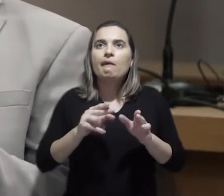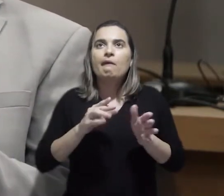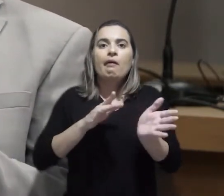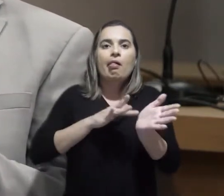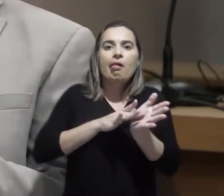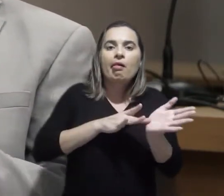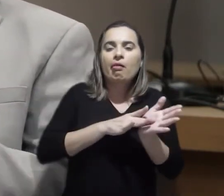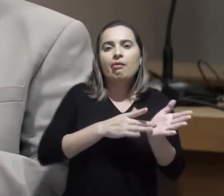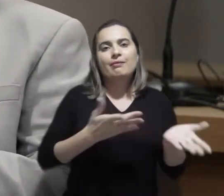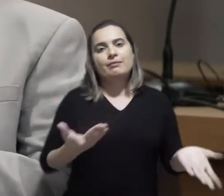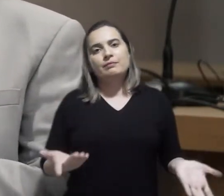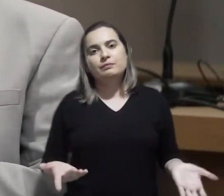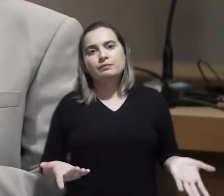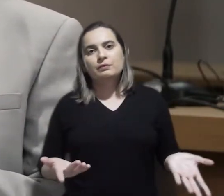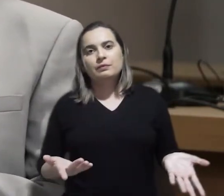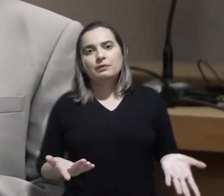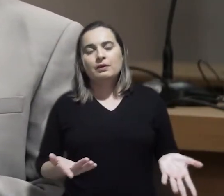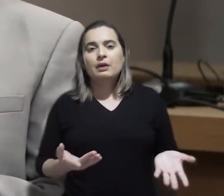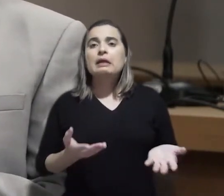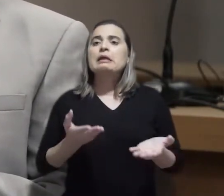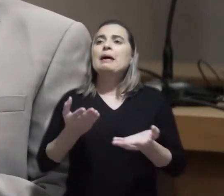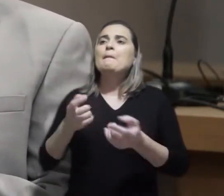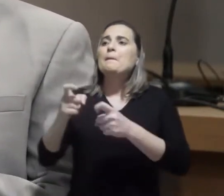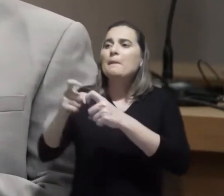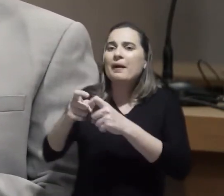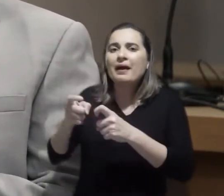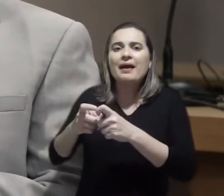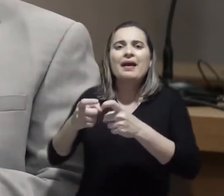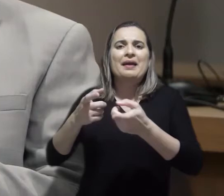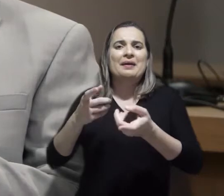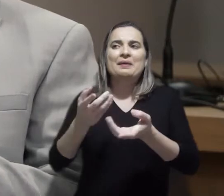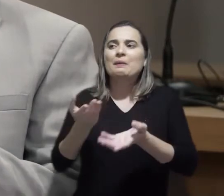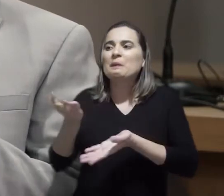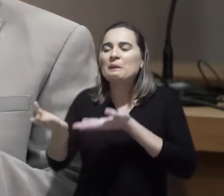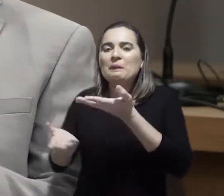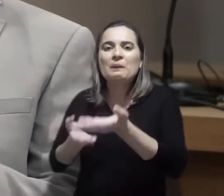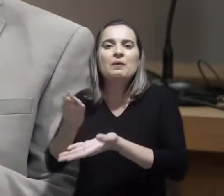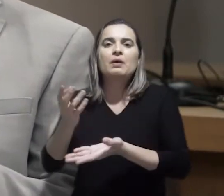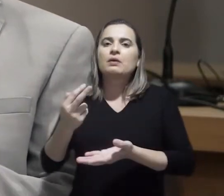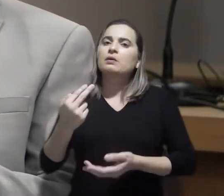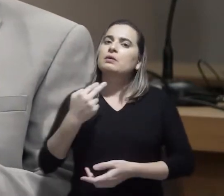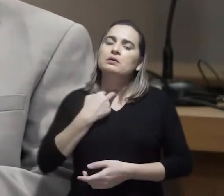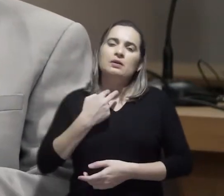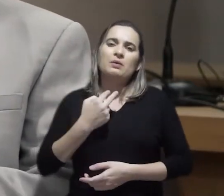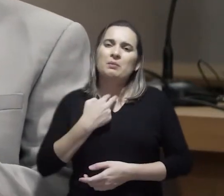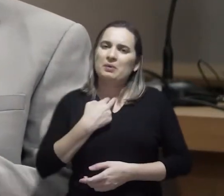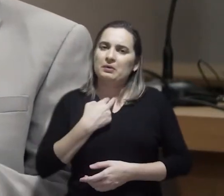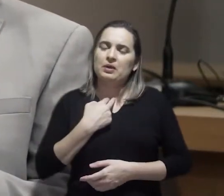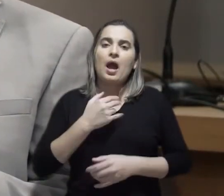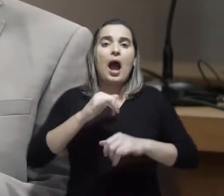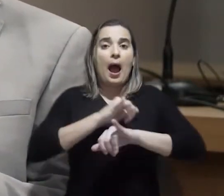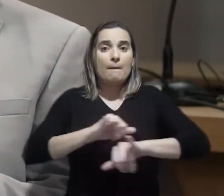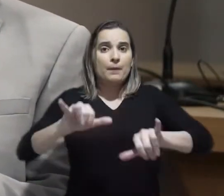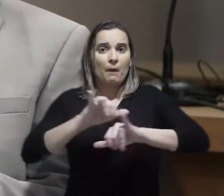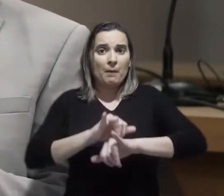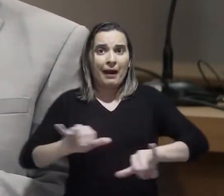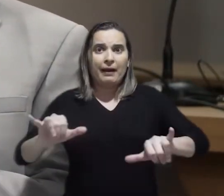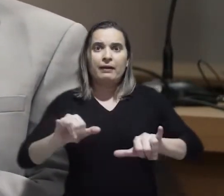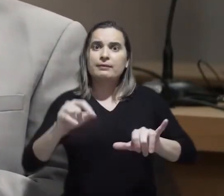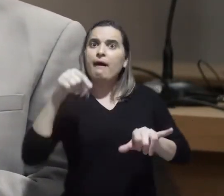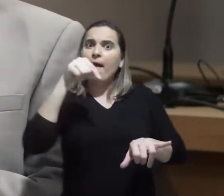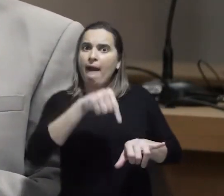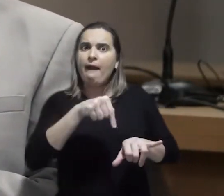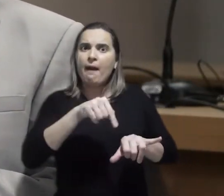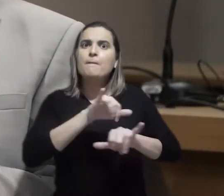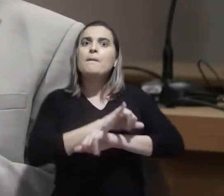de bens, pode ser também serviços. E a propaganda precoce, que é proibida pela